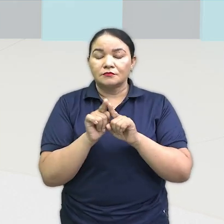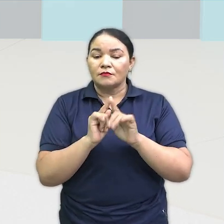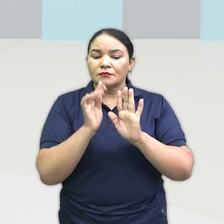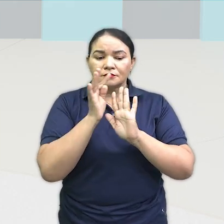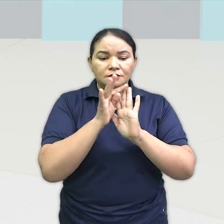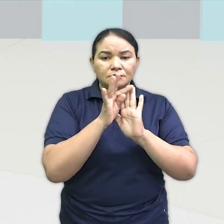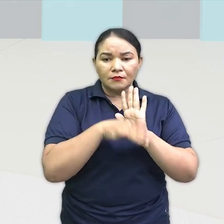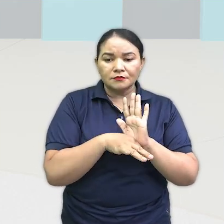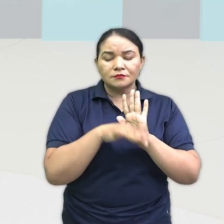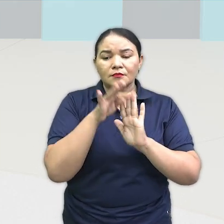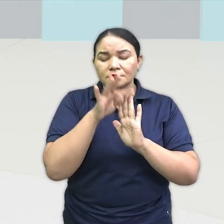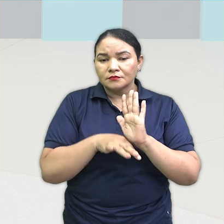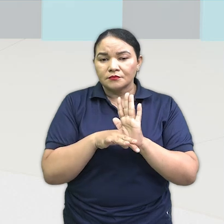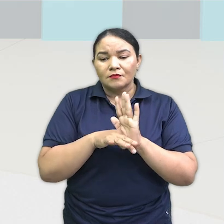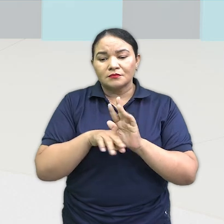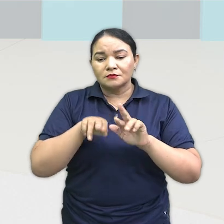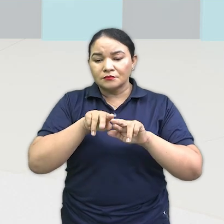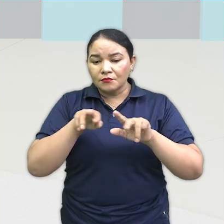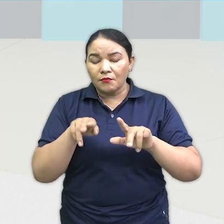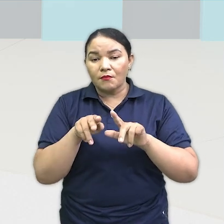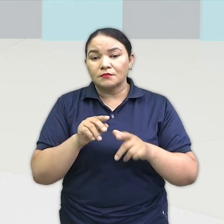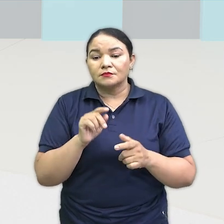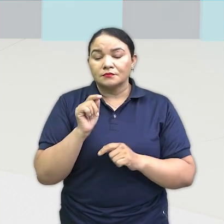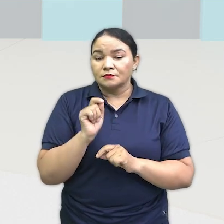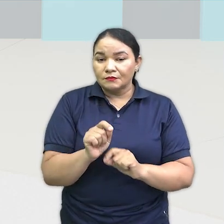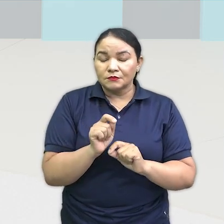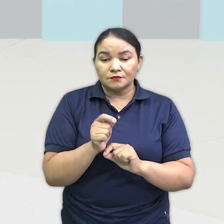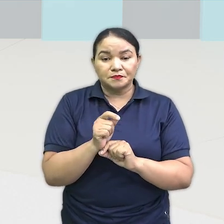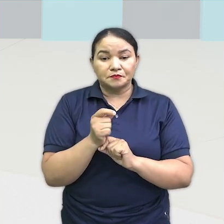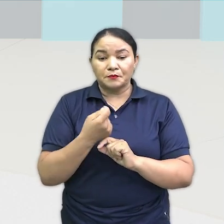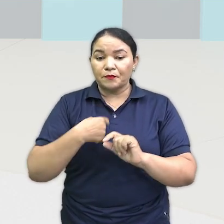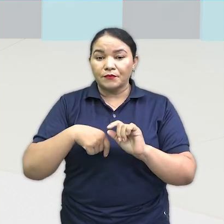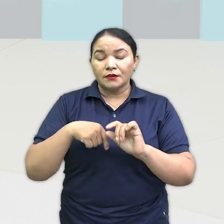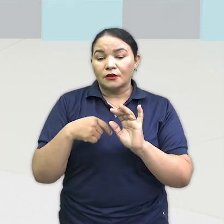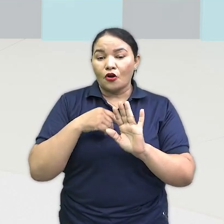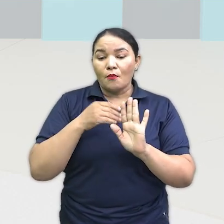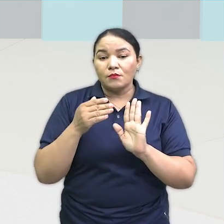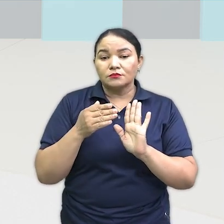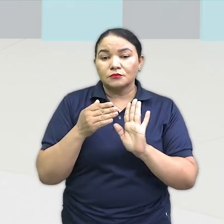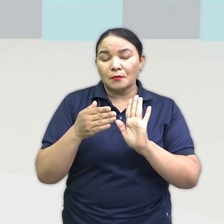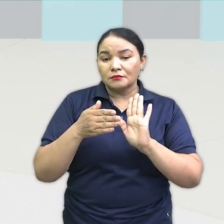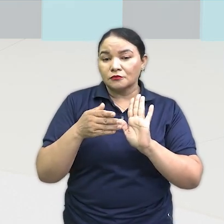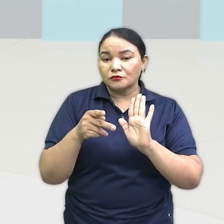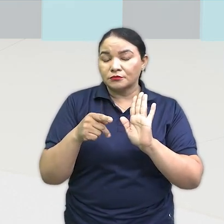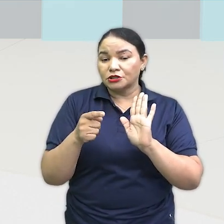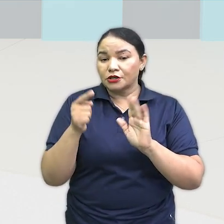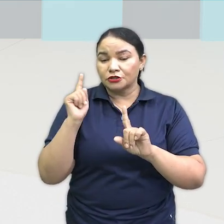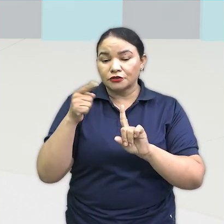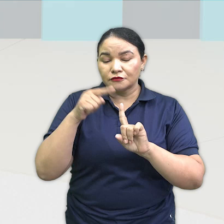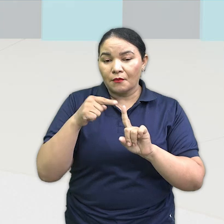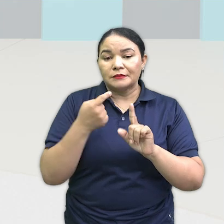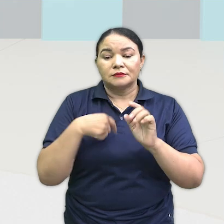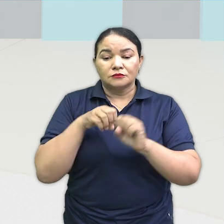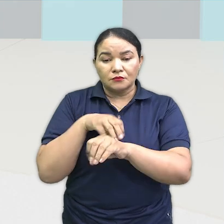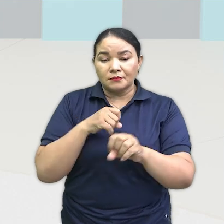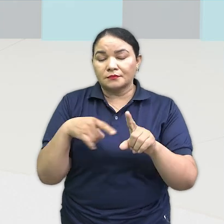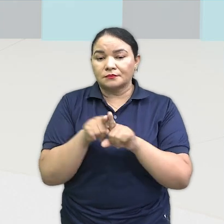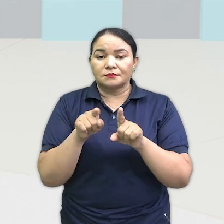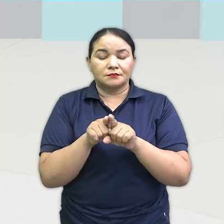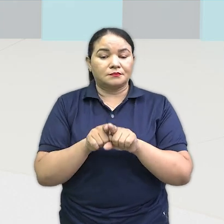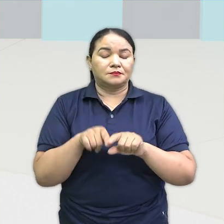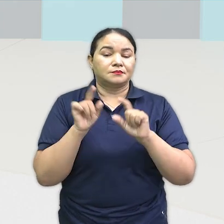são aqueles que têm o propósito de ensinar algo, né, passo a passo, receita, manuais.